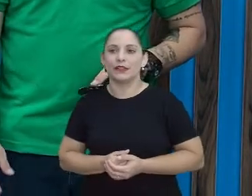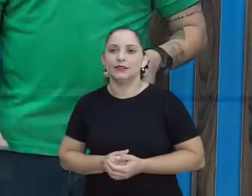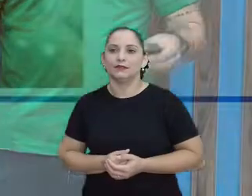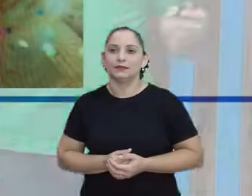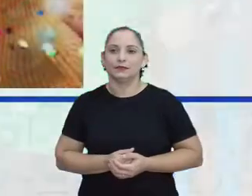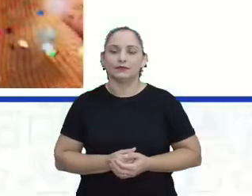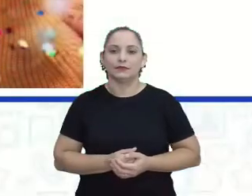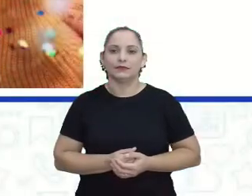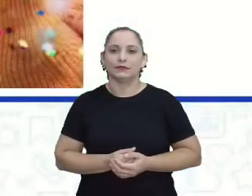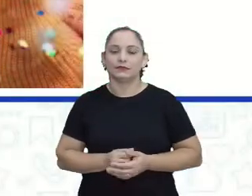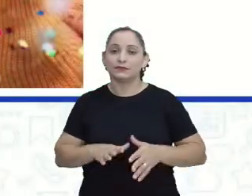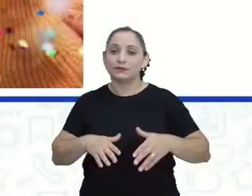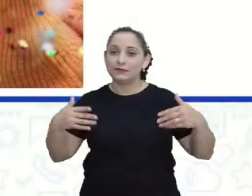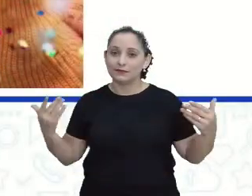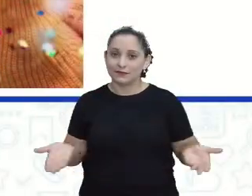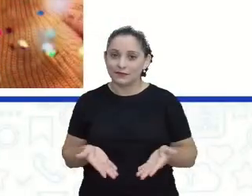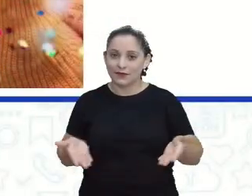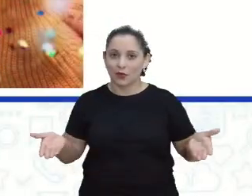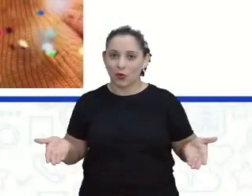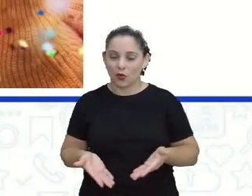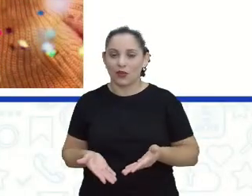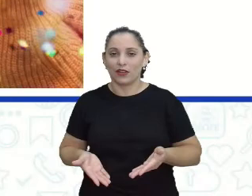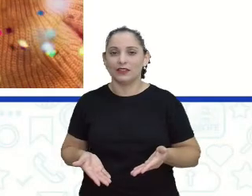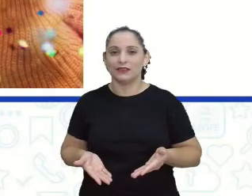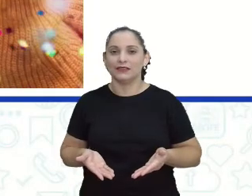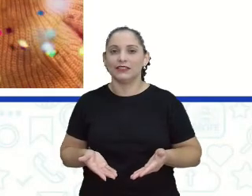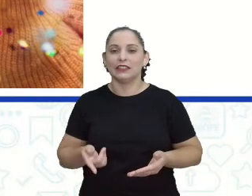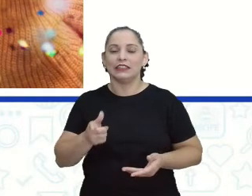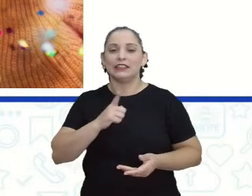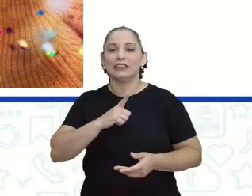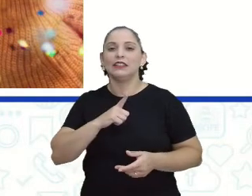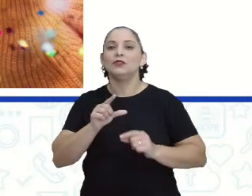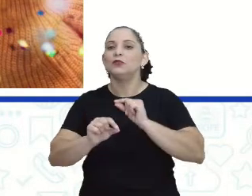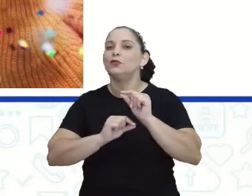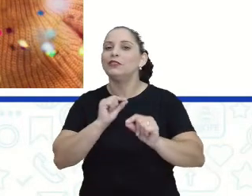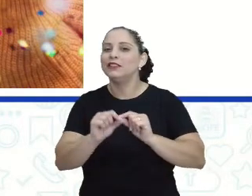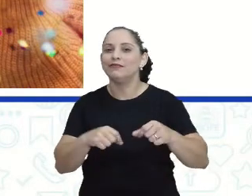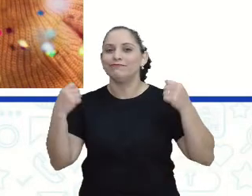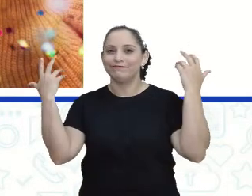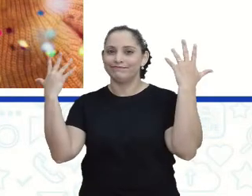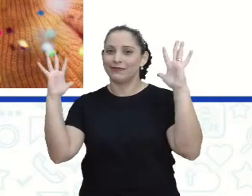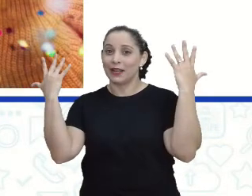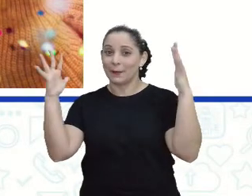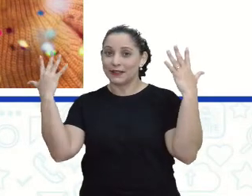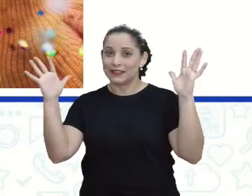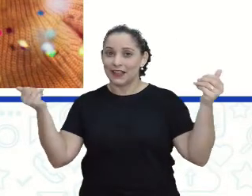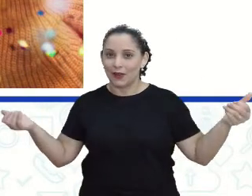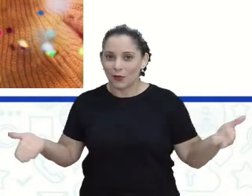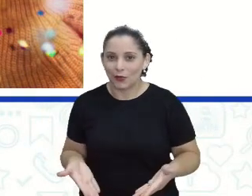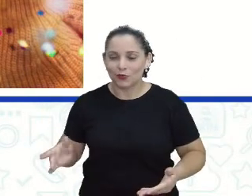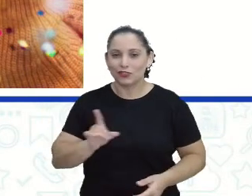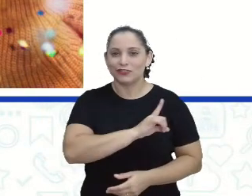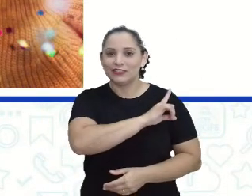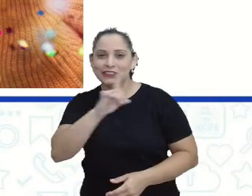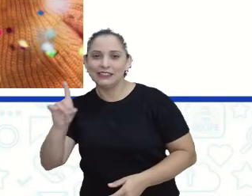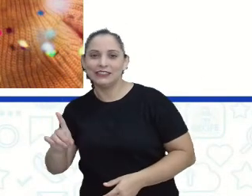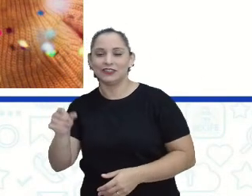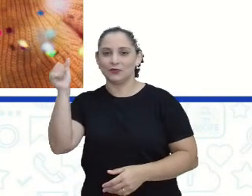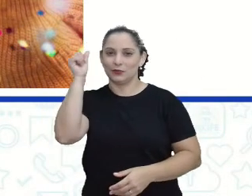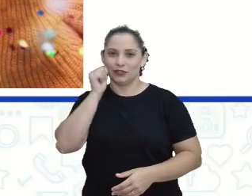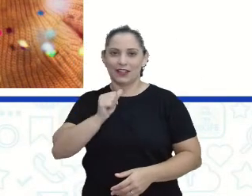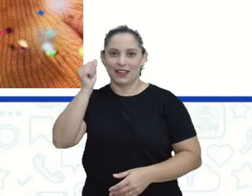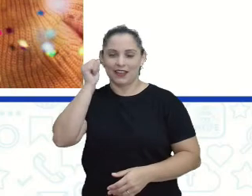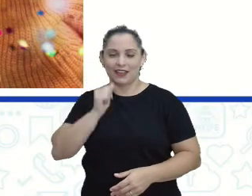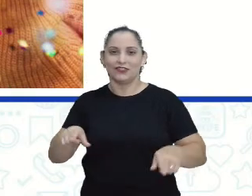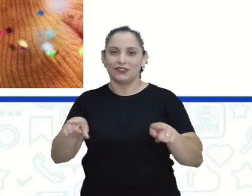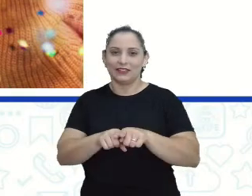certo? E nesse primeiro momento aqui também, parabenizar todas as mulheres pelo Dia Internacional das Mulheres, tá certo? Josenilda